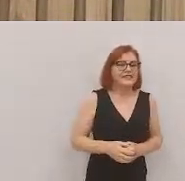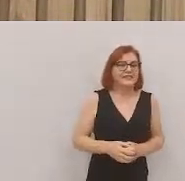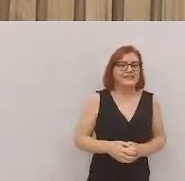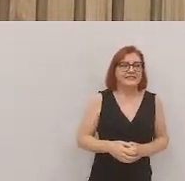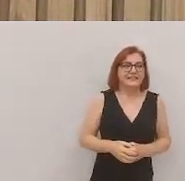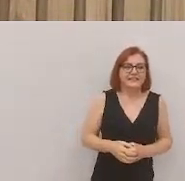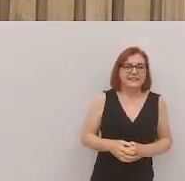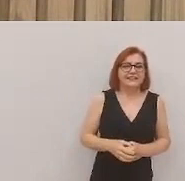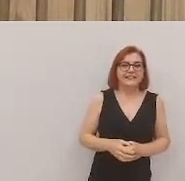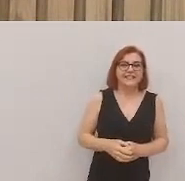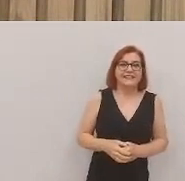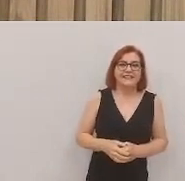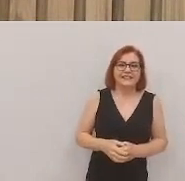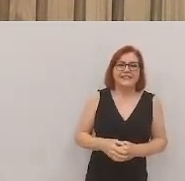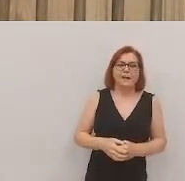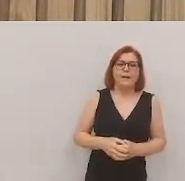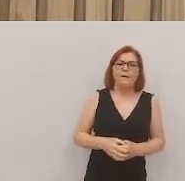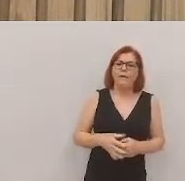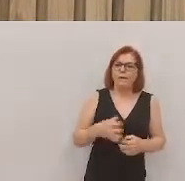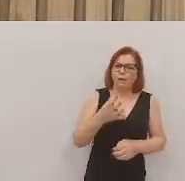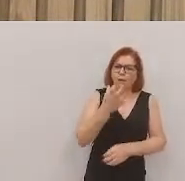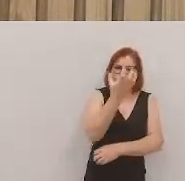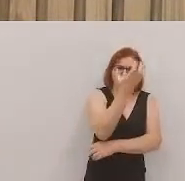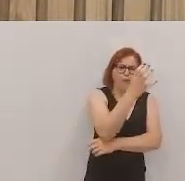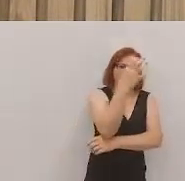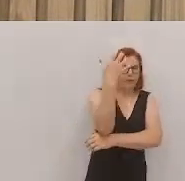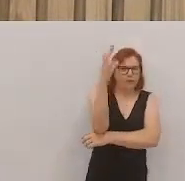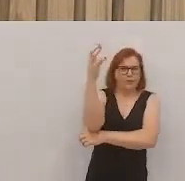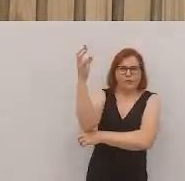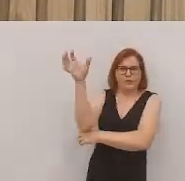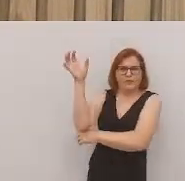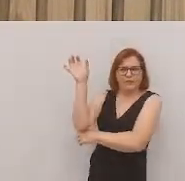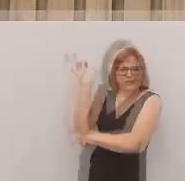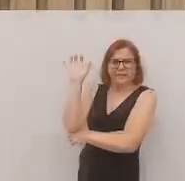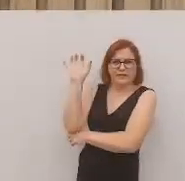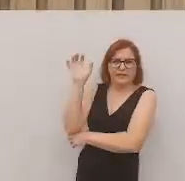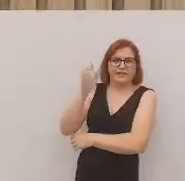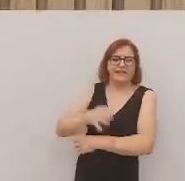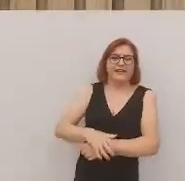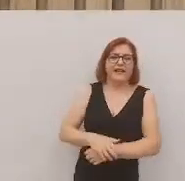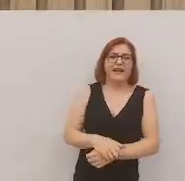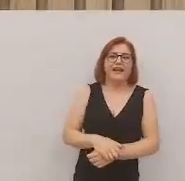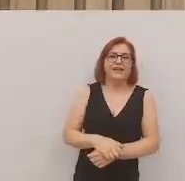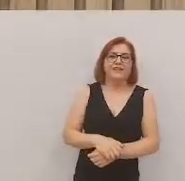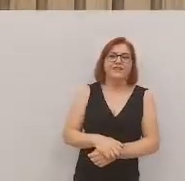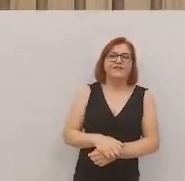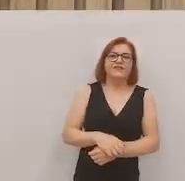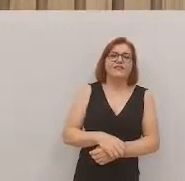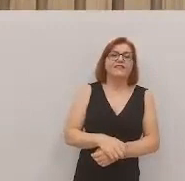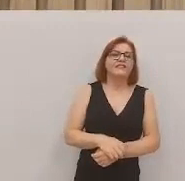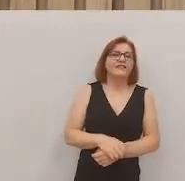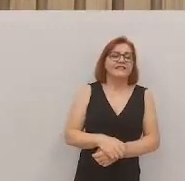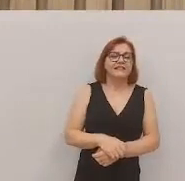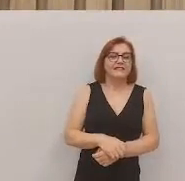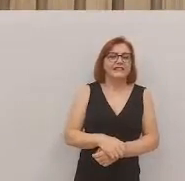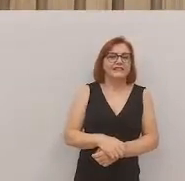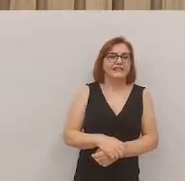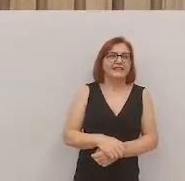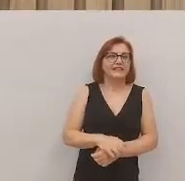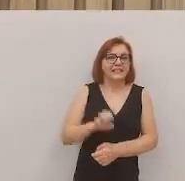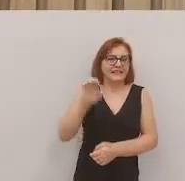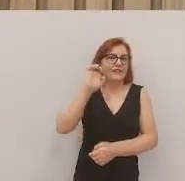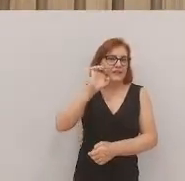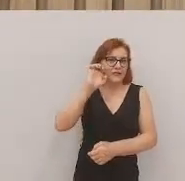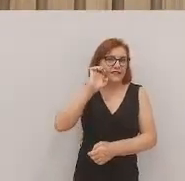árvores frutíferas, né? No Jardim do Éden. Nossa! Né?